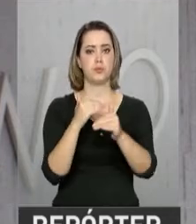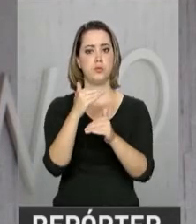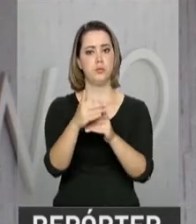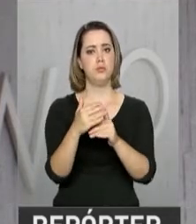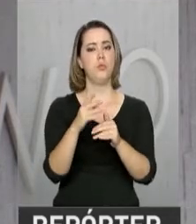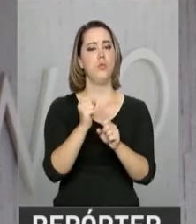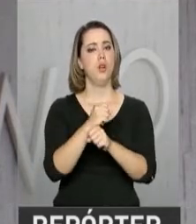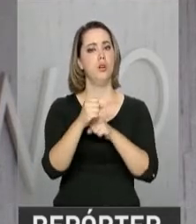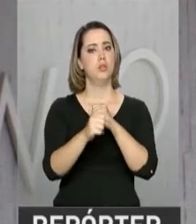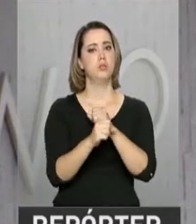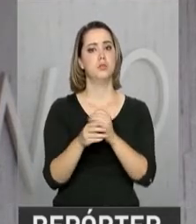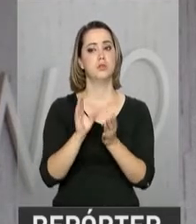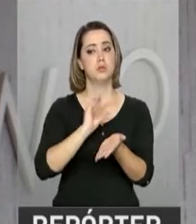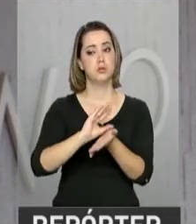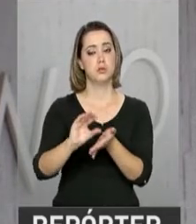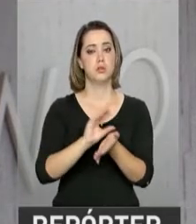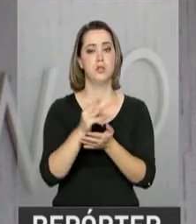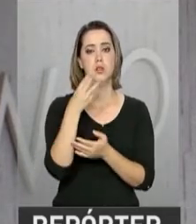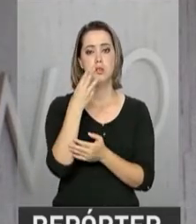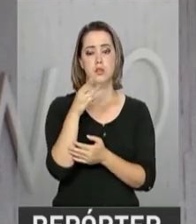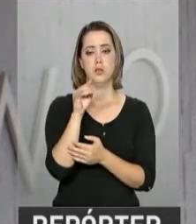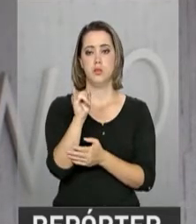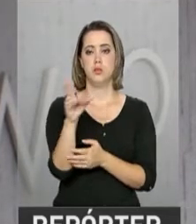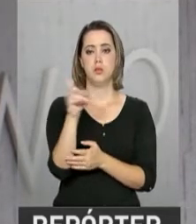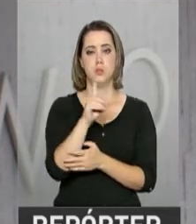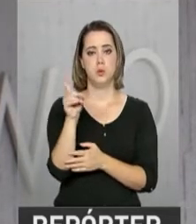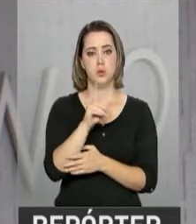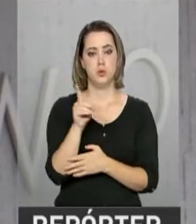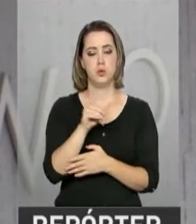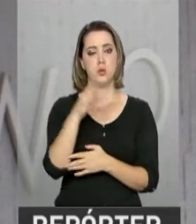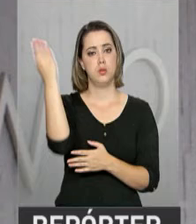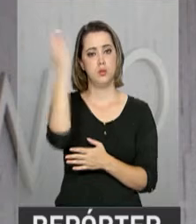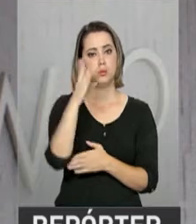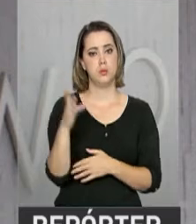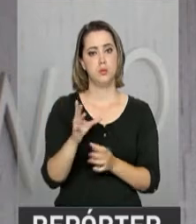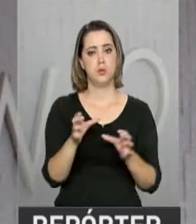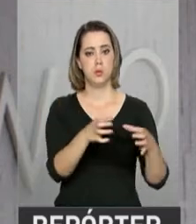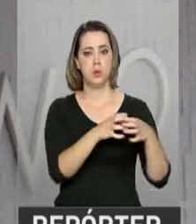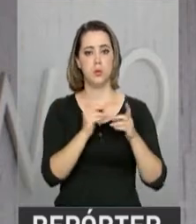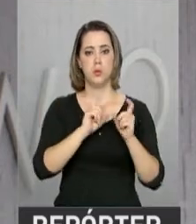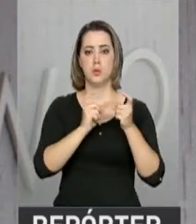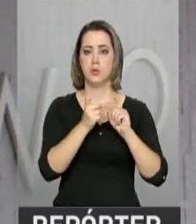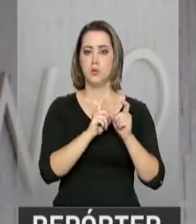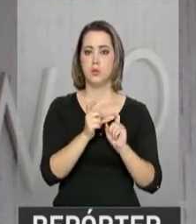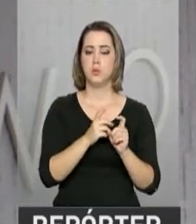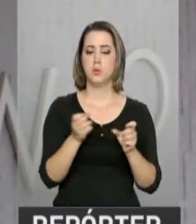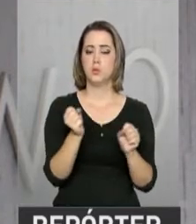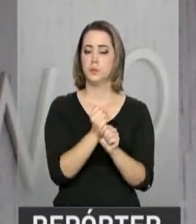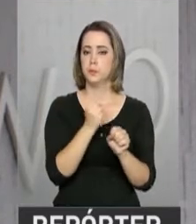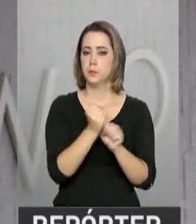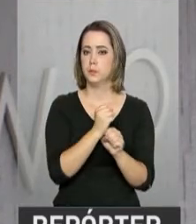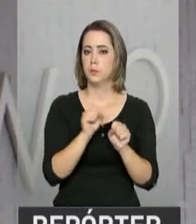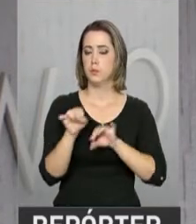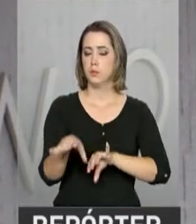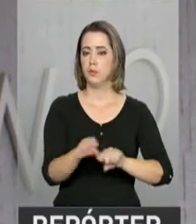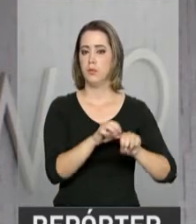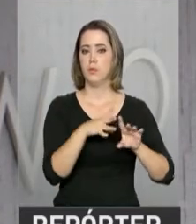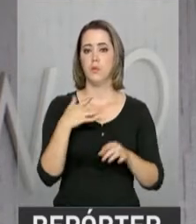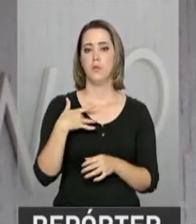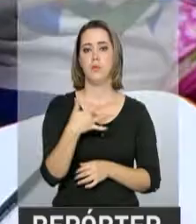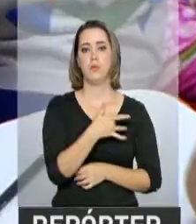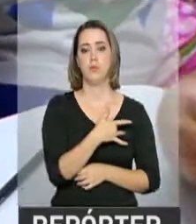investe cerca de 6 milhões de dólares no brasil em projetos em áreas como gestão e infraestrutura educação e